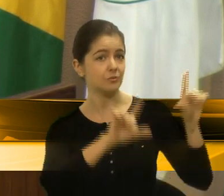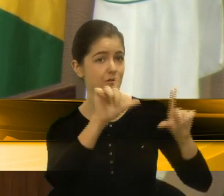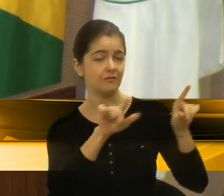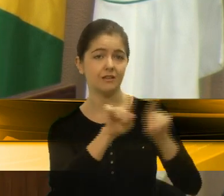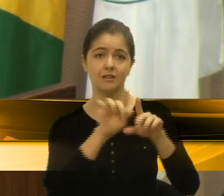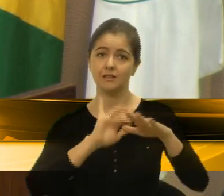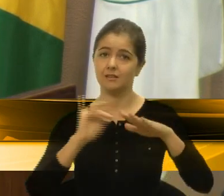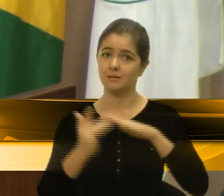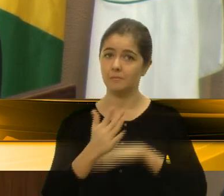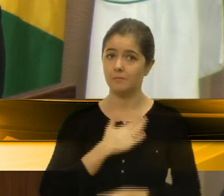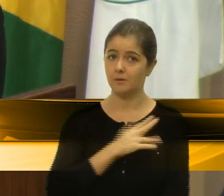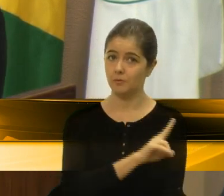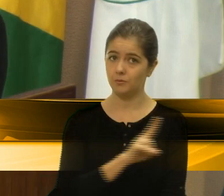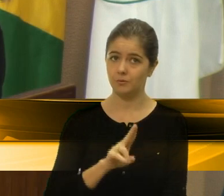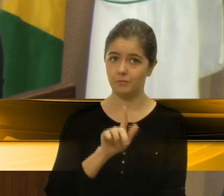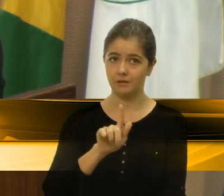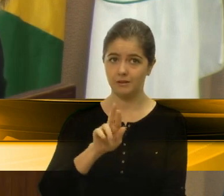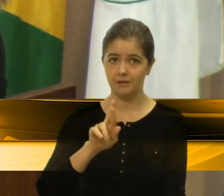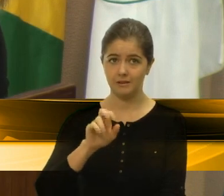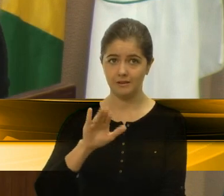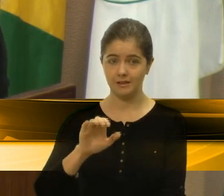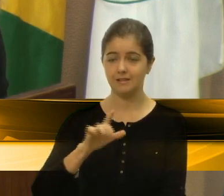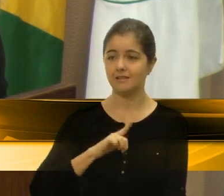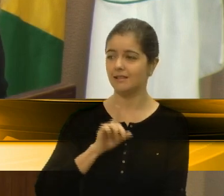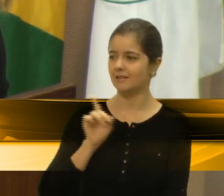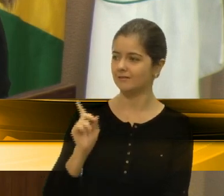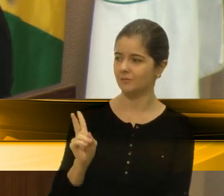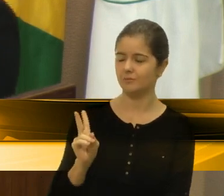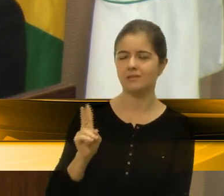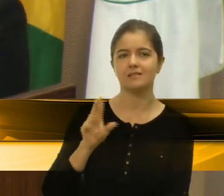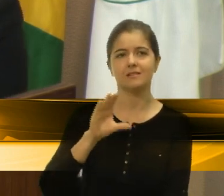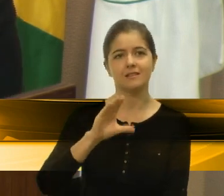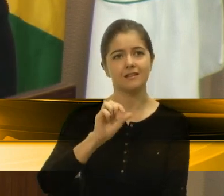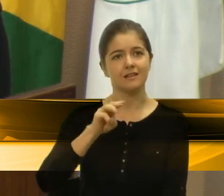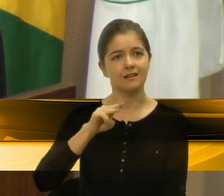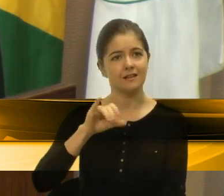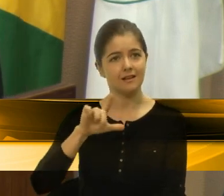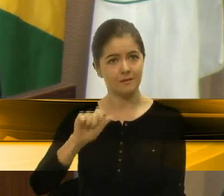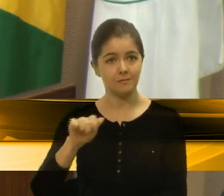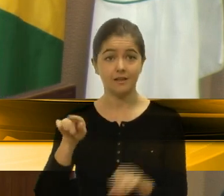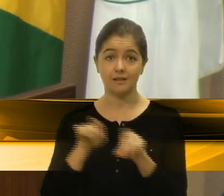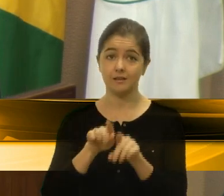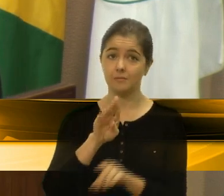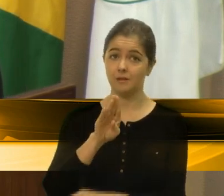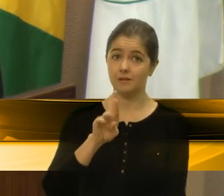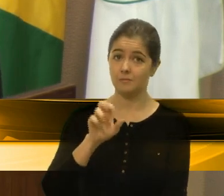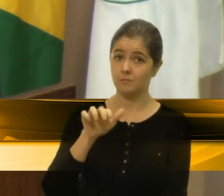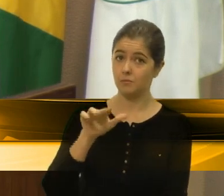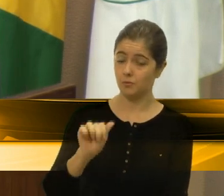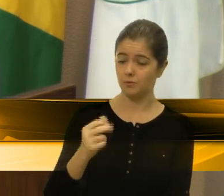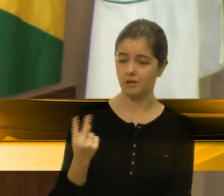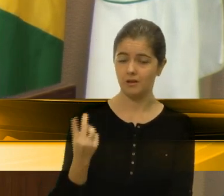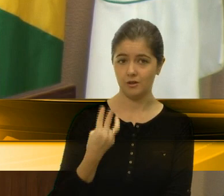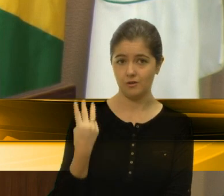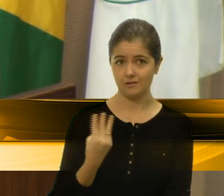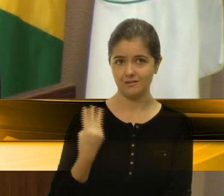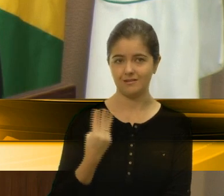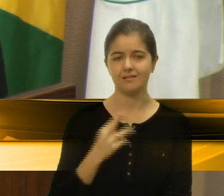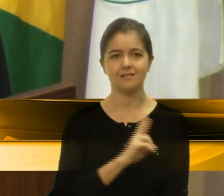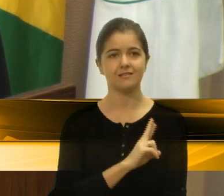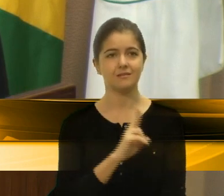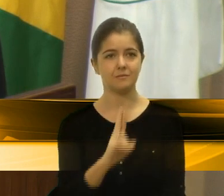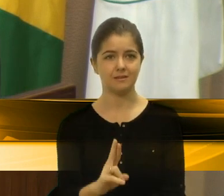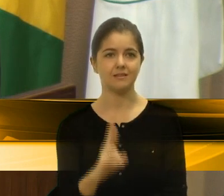Grace, então, estou aqui com as minhas colegas, a Camille e a Bruna. Nós representamos o Diretório Acadêmico do Centro Universitário da